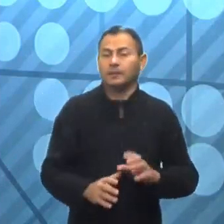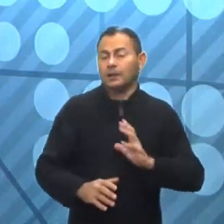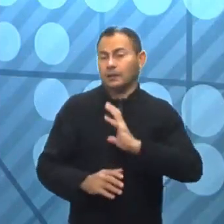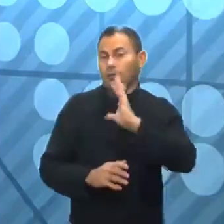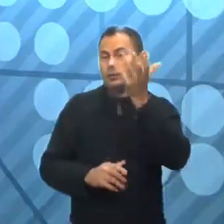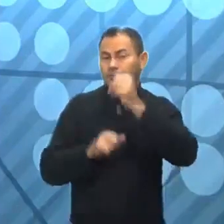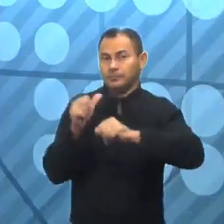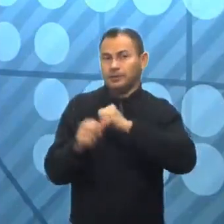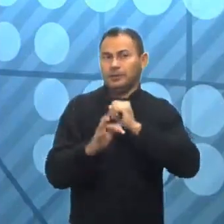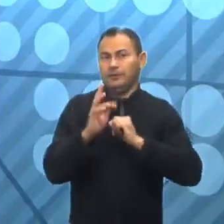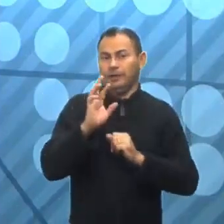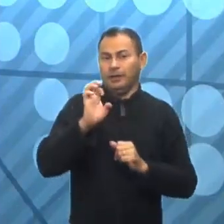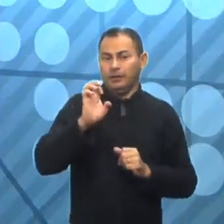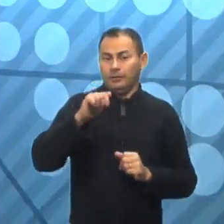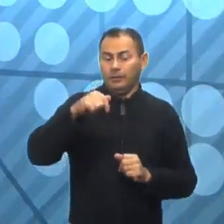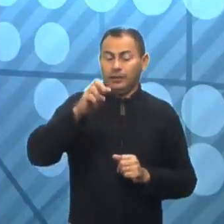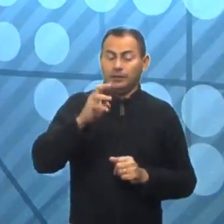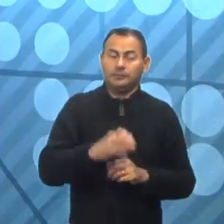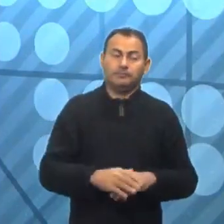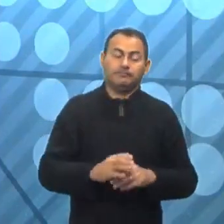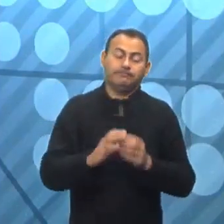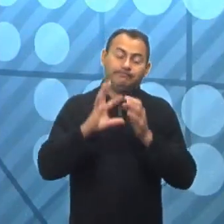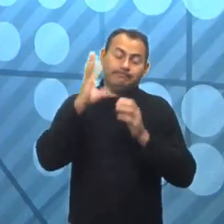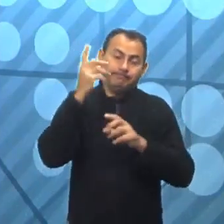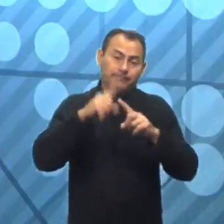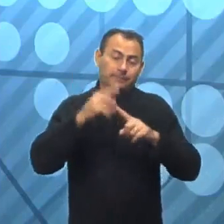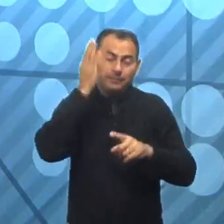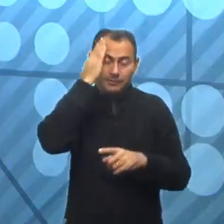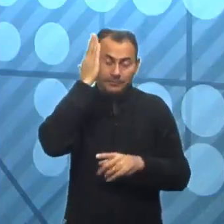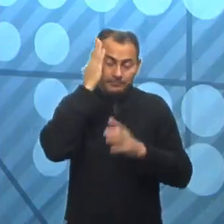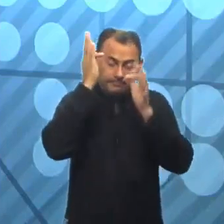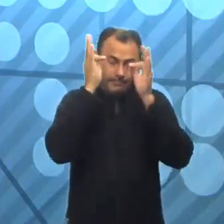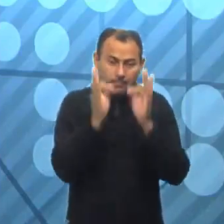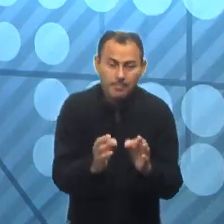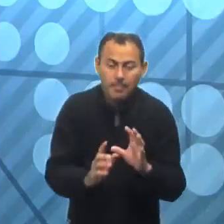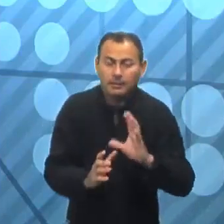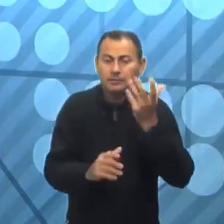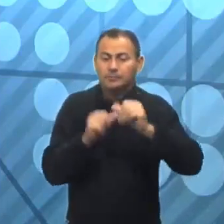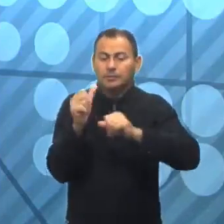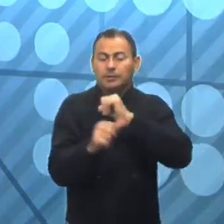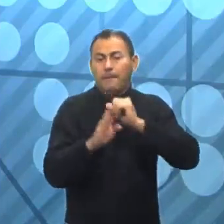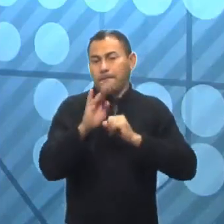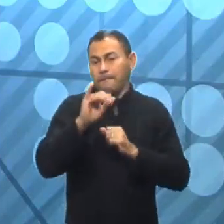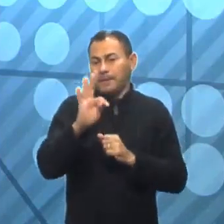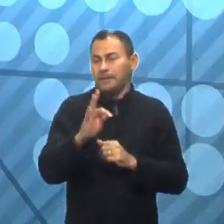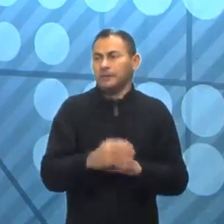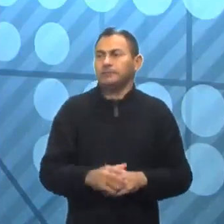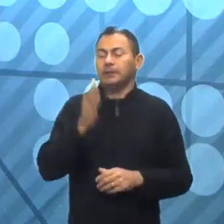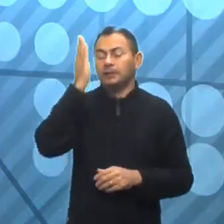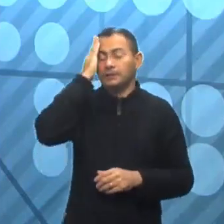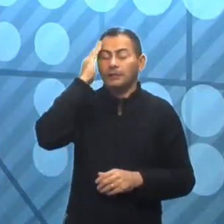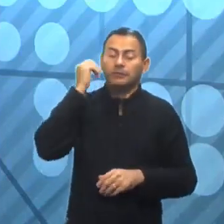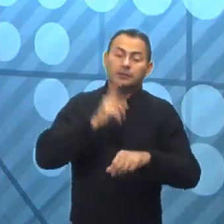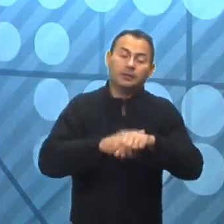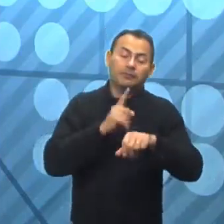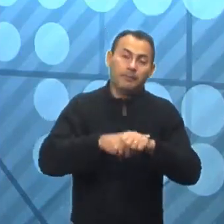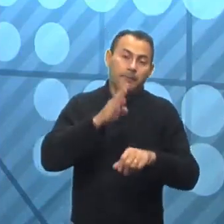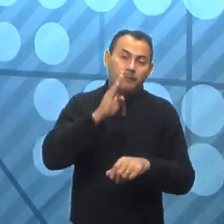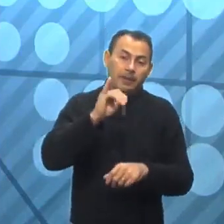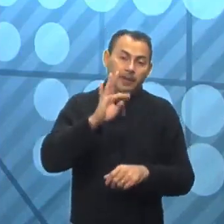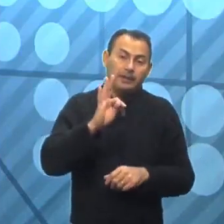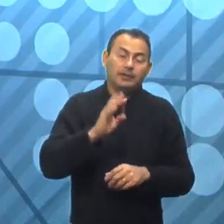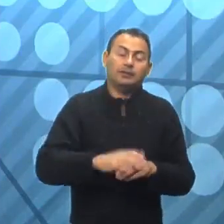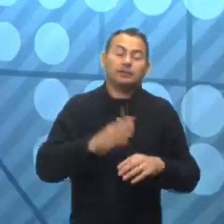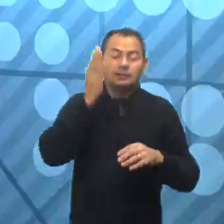essa mudança de frequência ocorre, porque aí ele sabe exatamente o instante onde ocorre a mudança de bit. Ele sabe qual que é o período de bit,